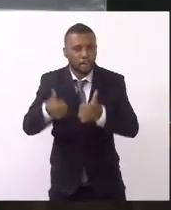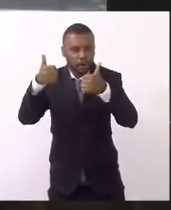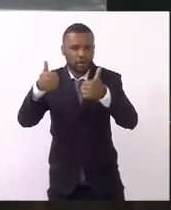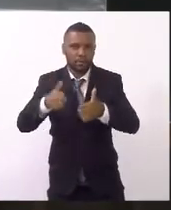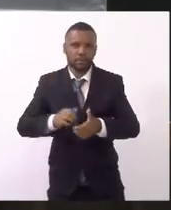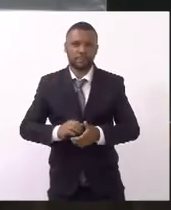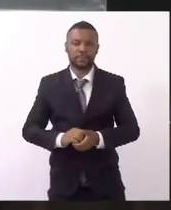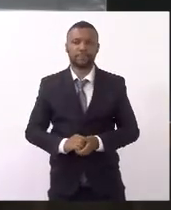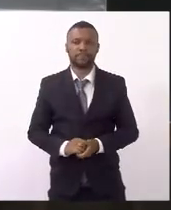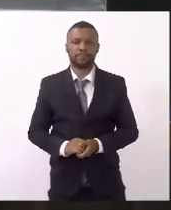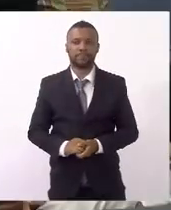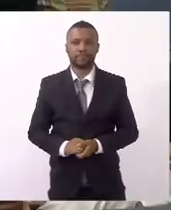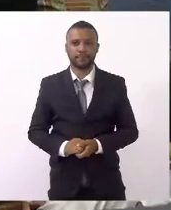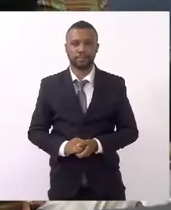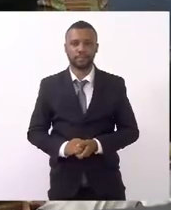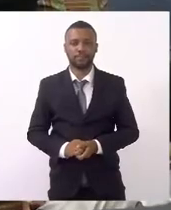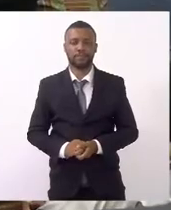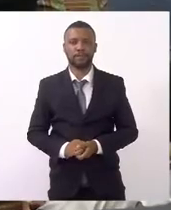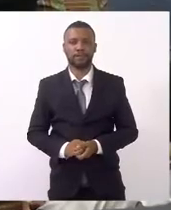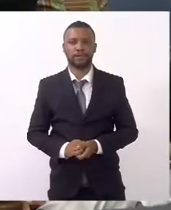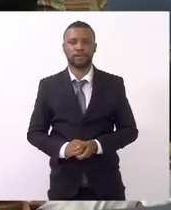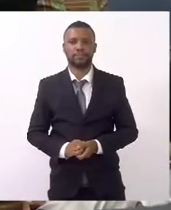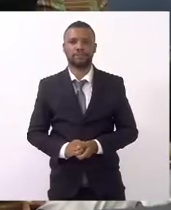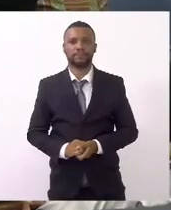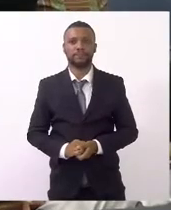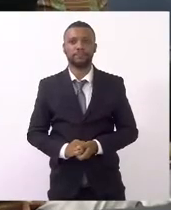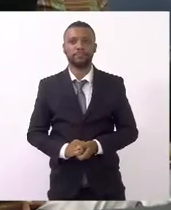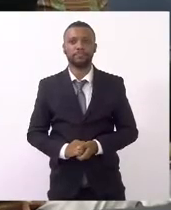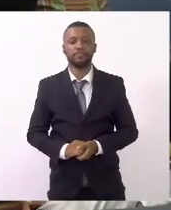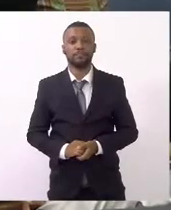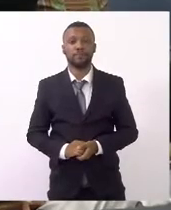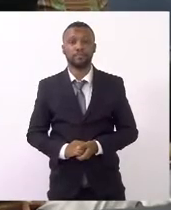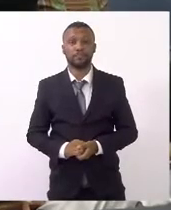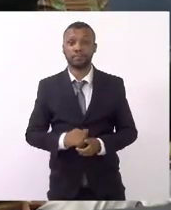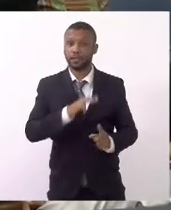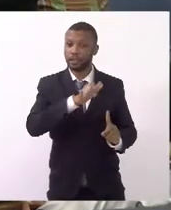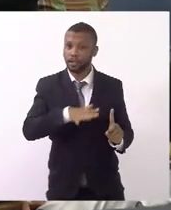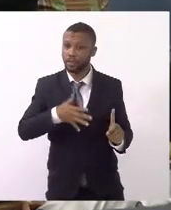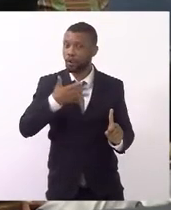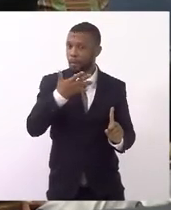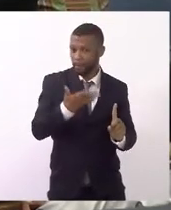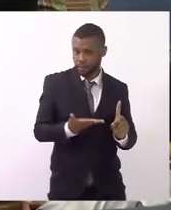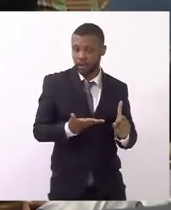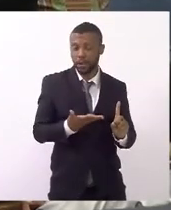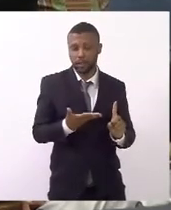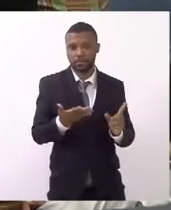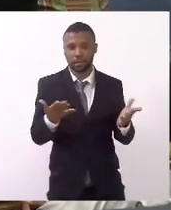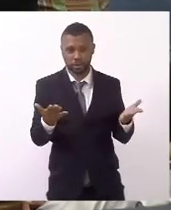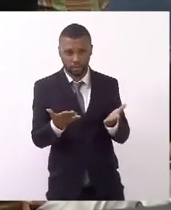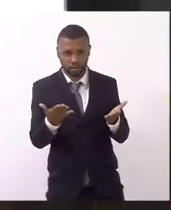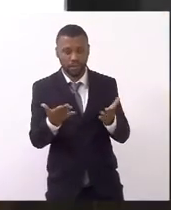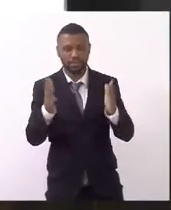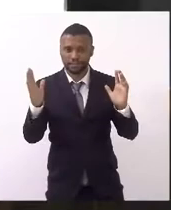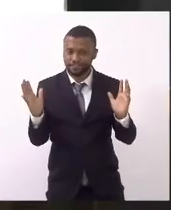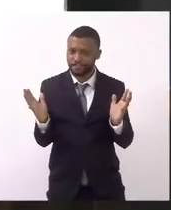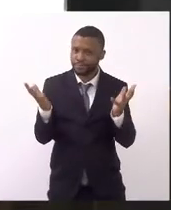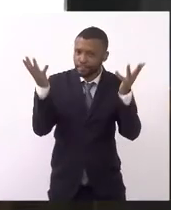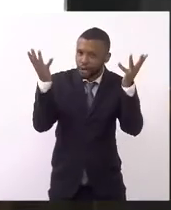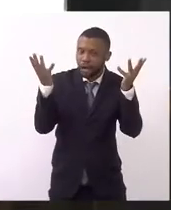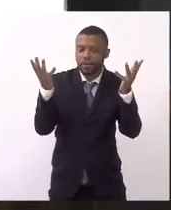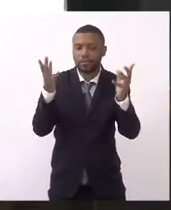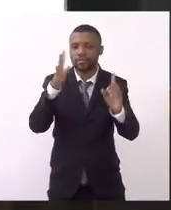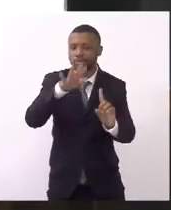o programa Bem Brasil nesta homenagem nessa nessa cerimônia né